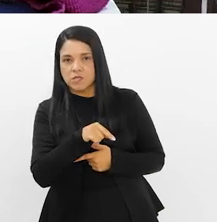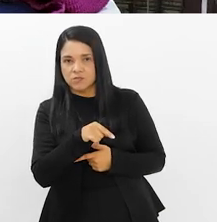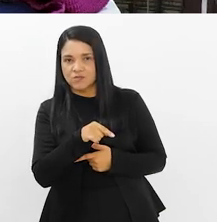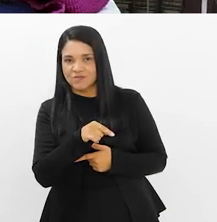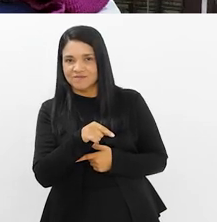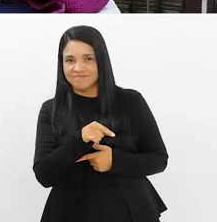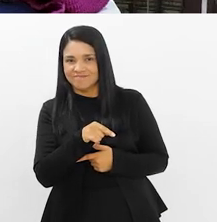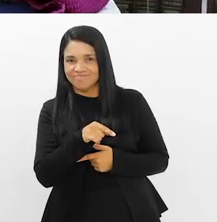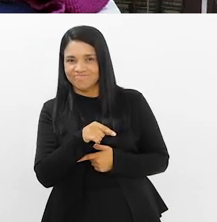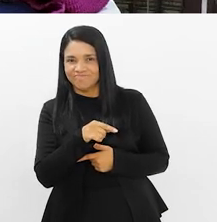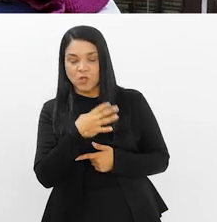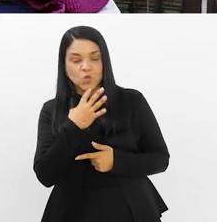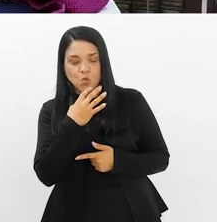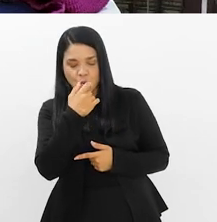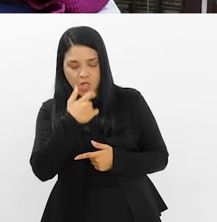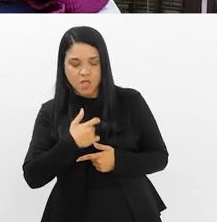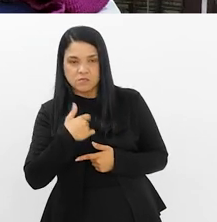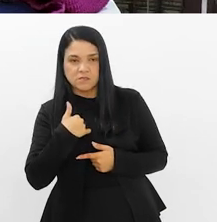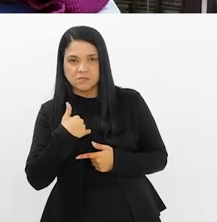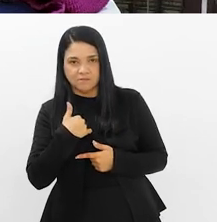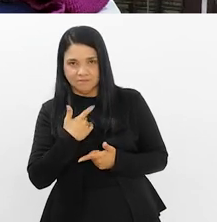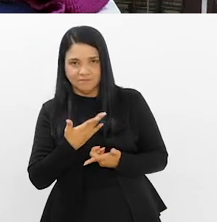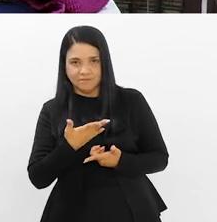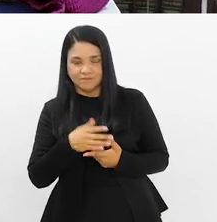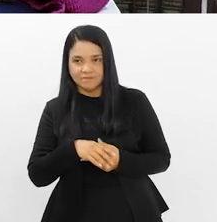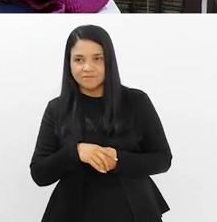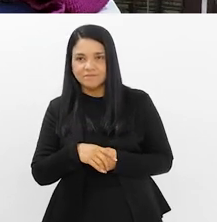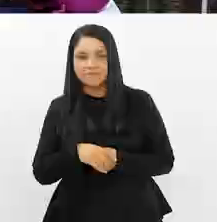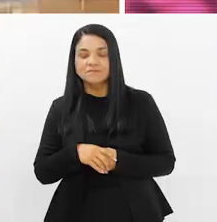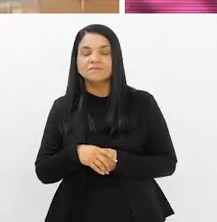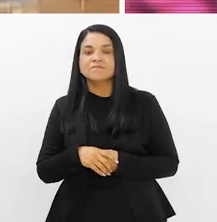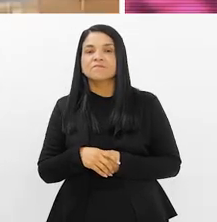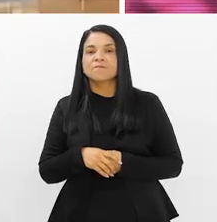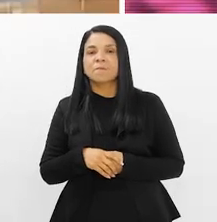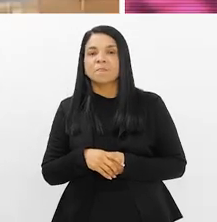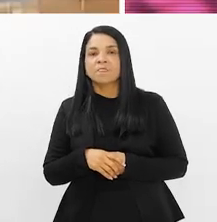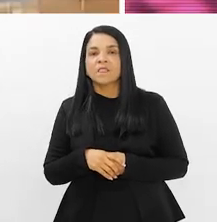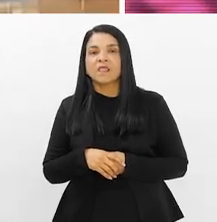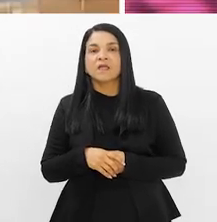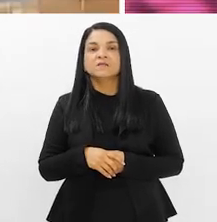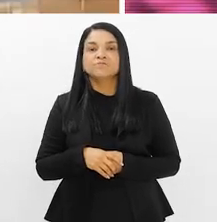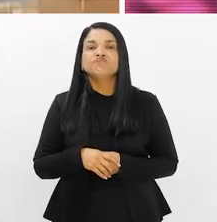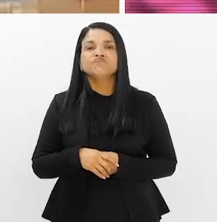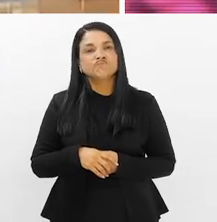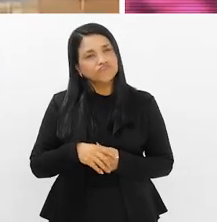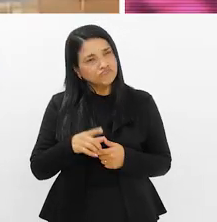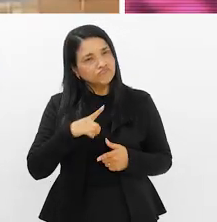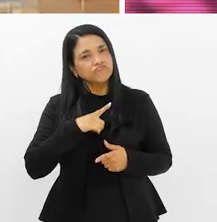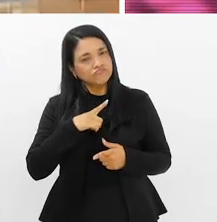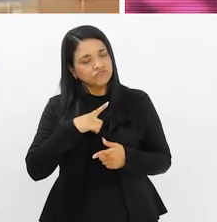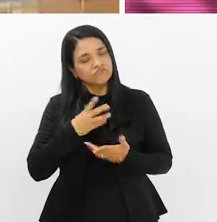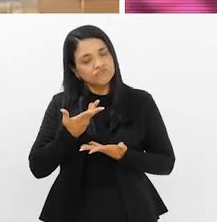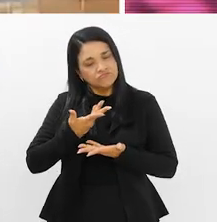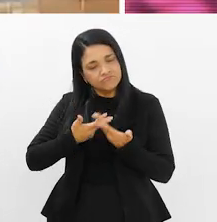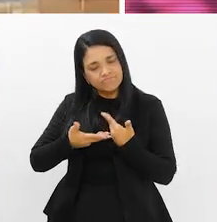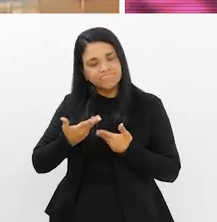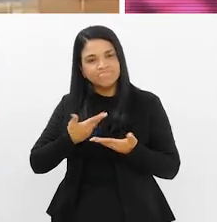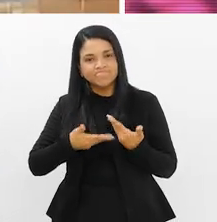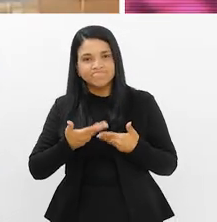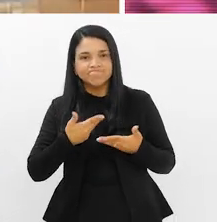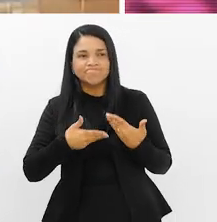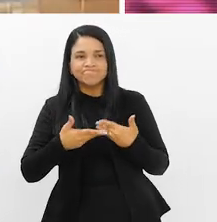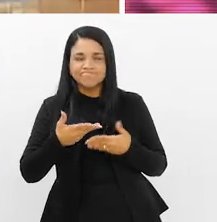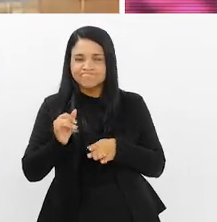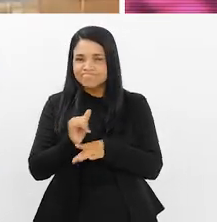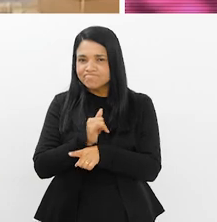com julgamentos, assim, de pessoas que não são do meu círculo mais próximo de pessoas, né? E isso a gente tem que lidar,